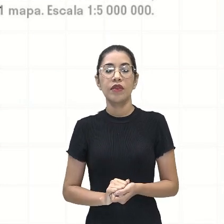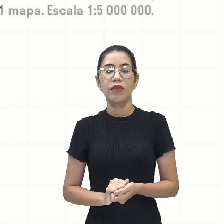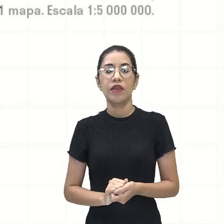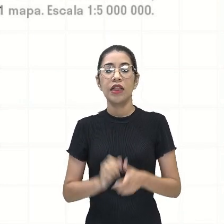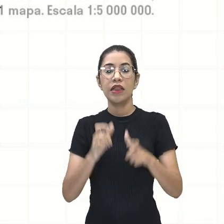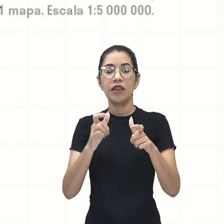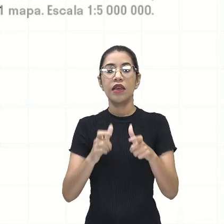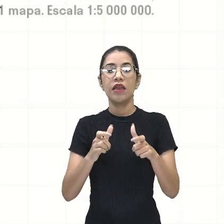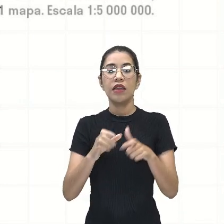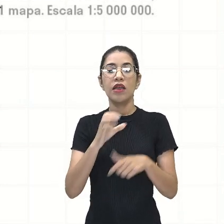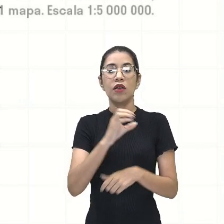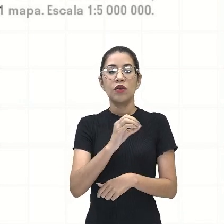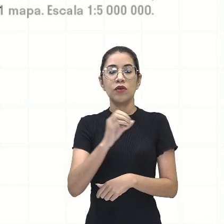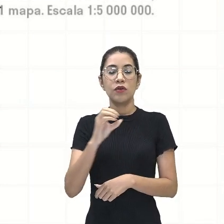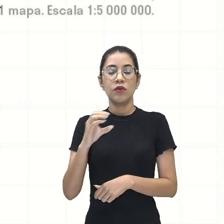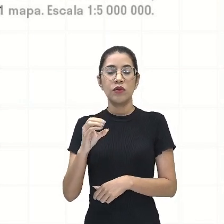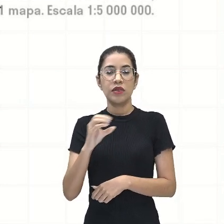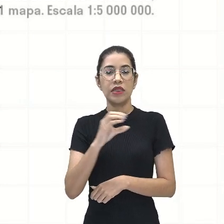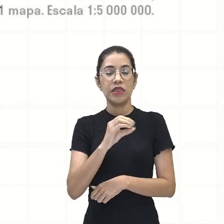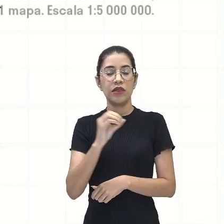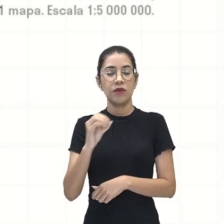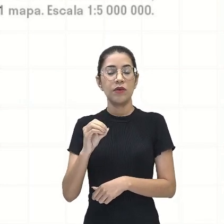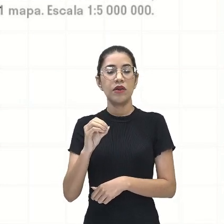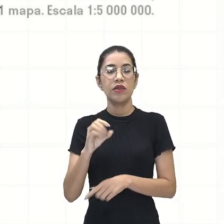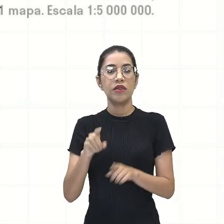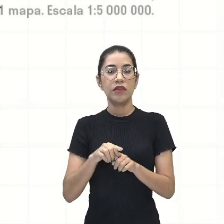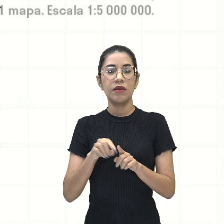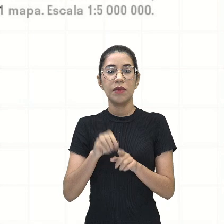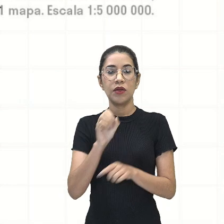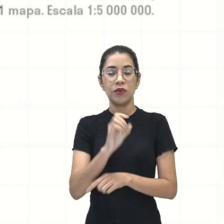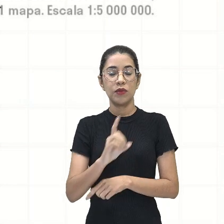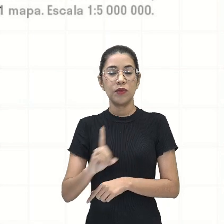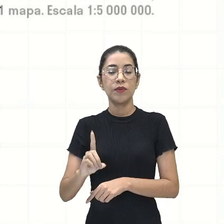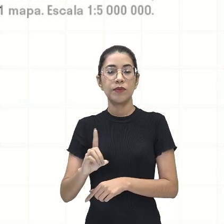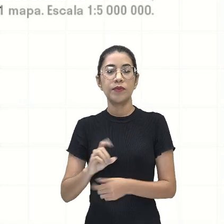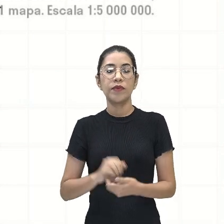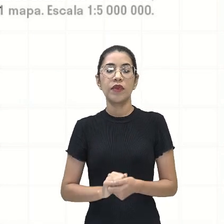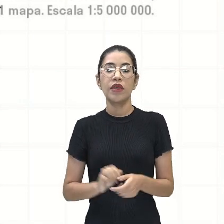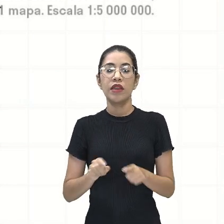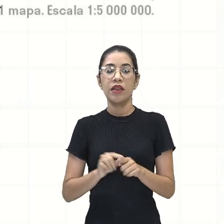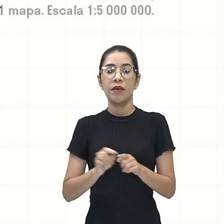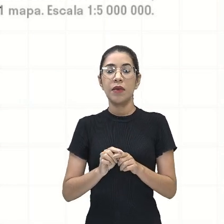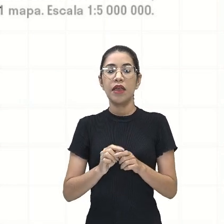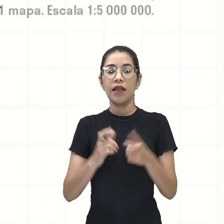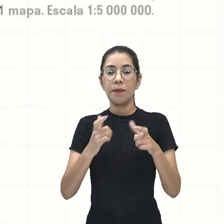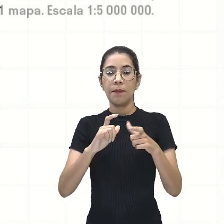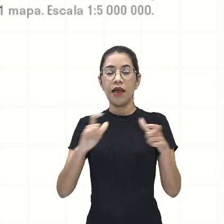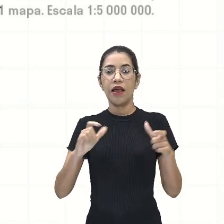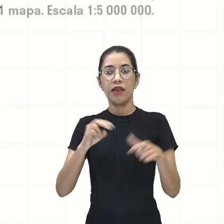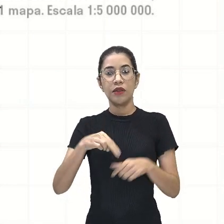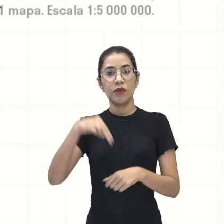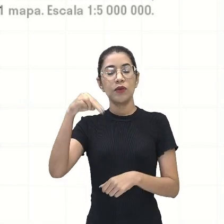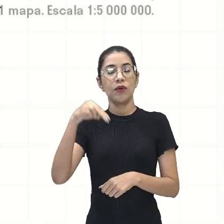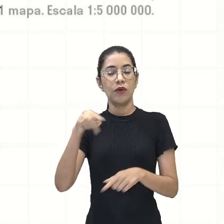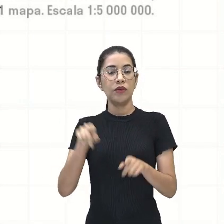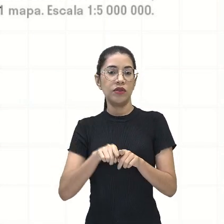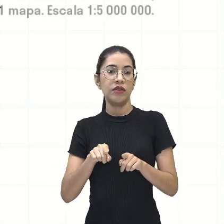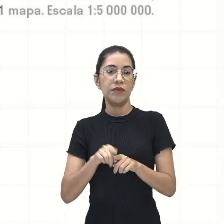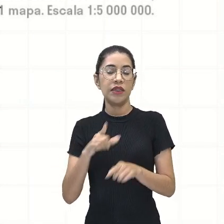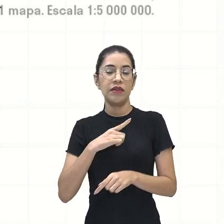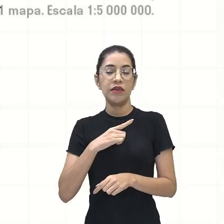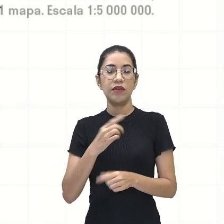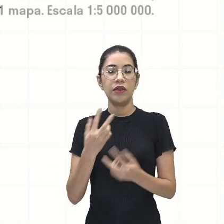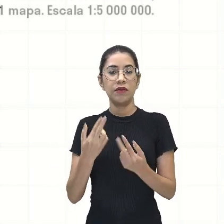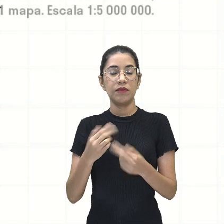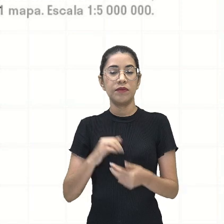localizado aí na região sudeste, na região centro-oeste e grande parte da região nordeste do Brasil.